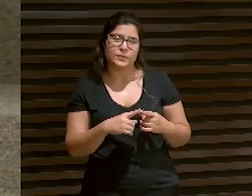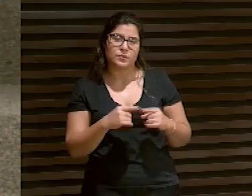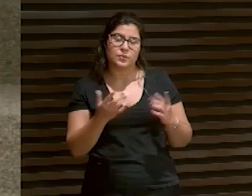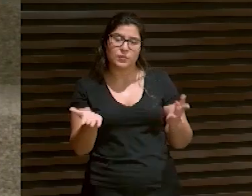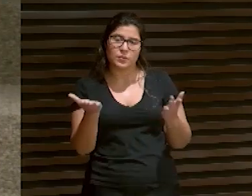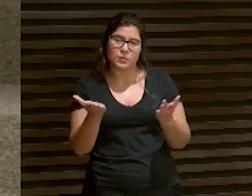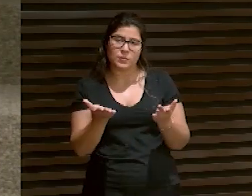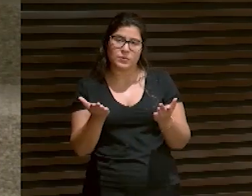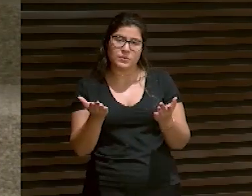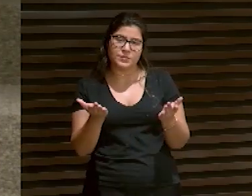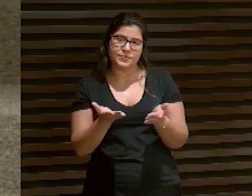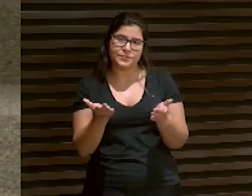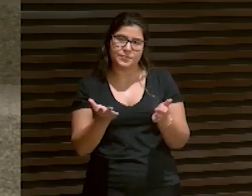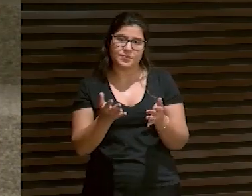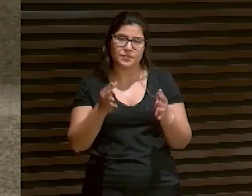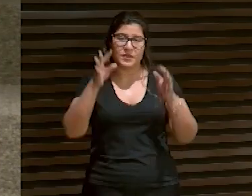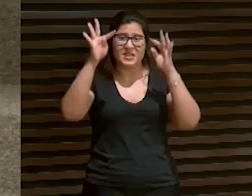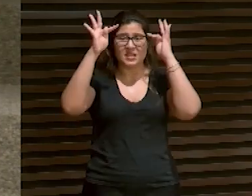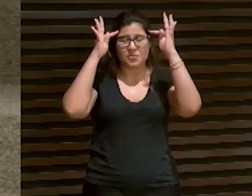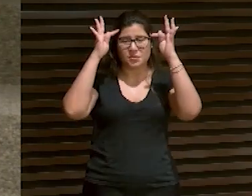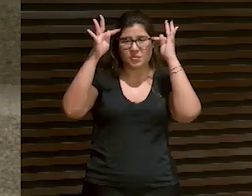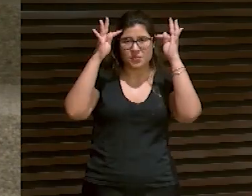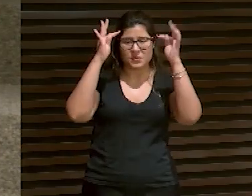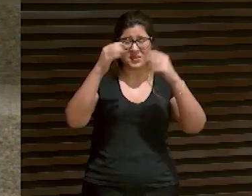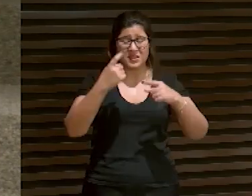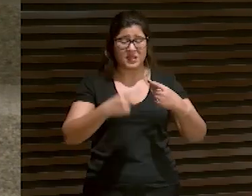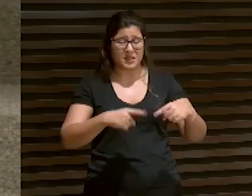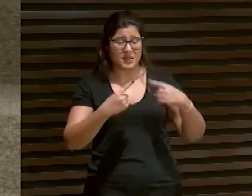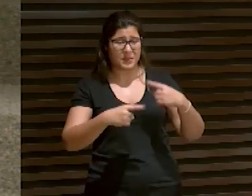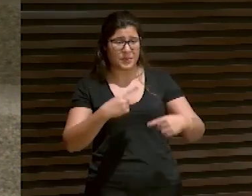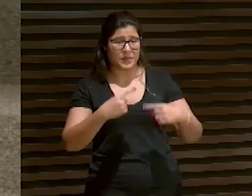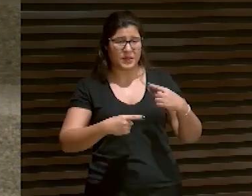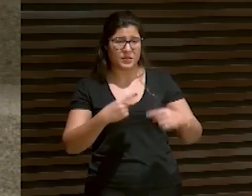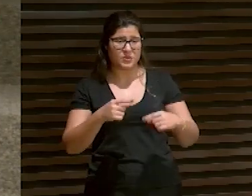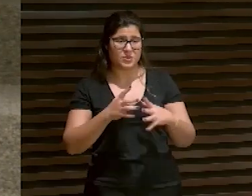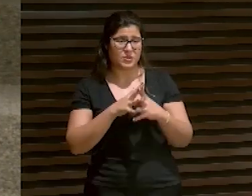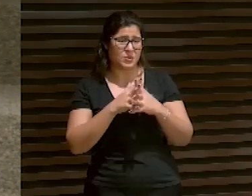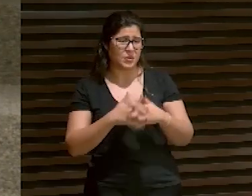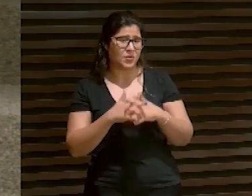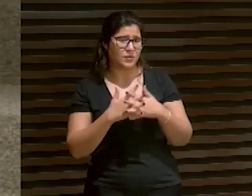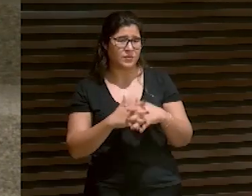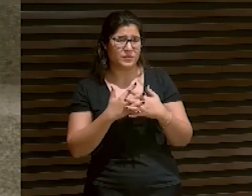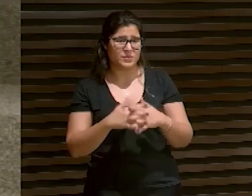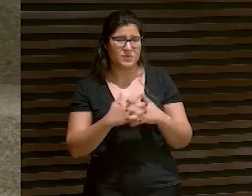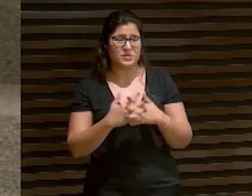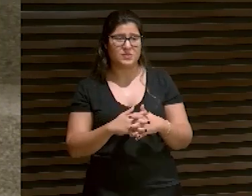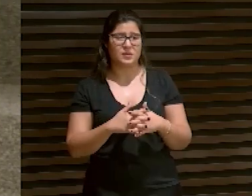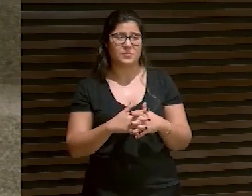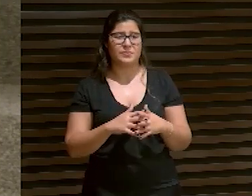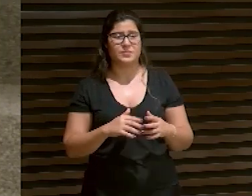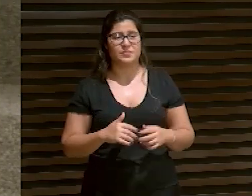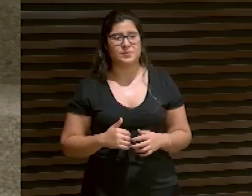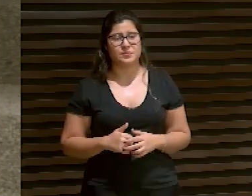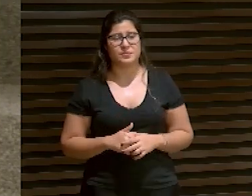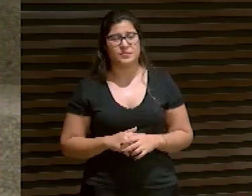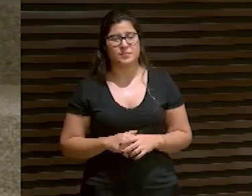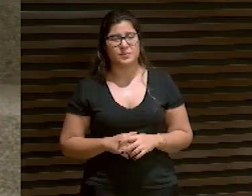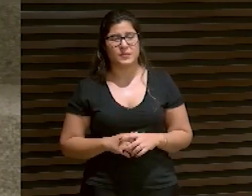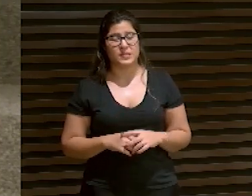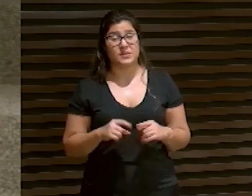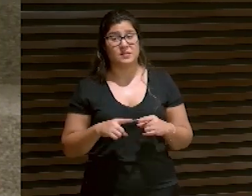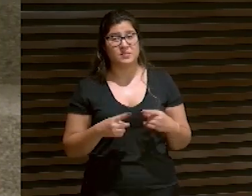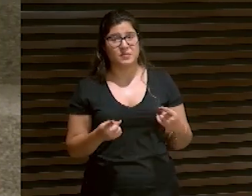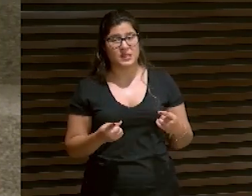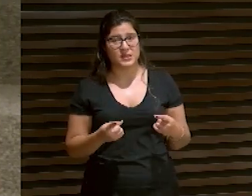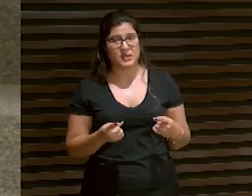vezes para o debate, para a confusão, para a argumentação, para estar certo. Mas, irmãos, se a